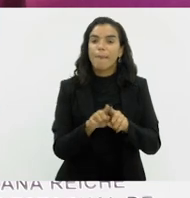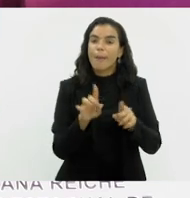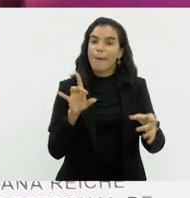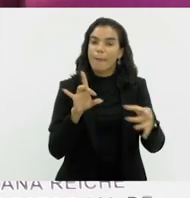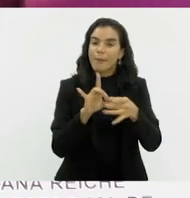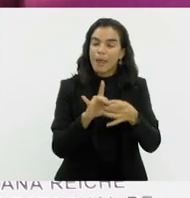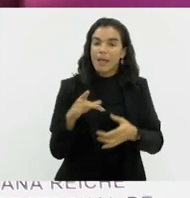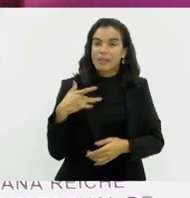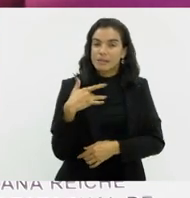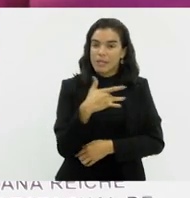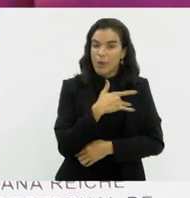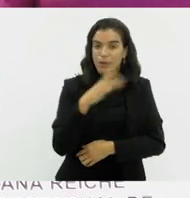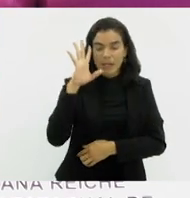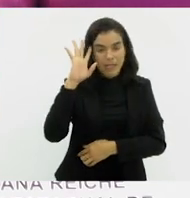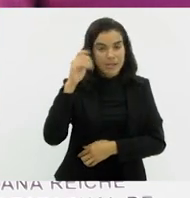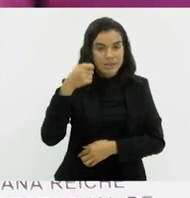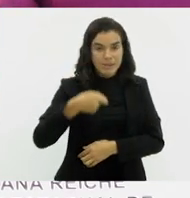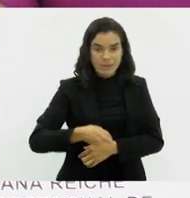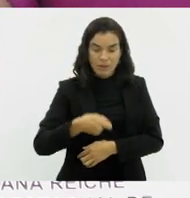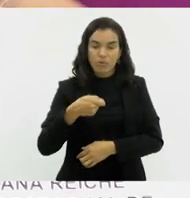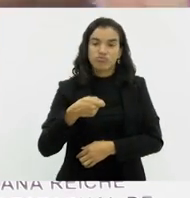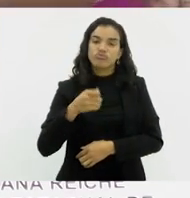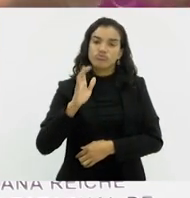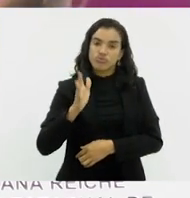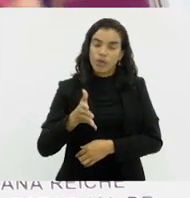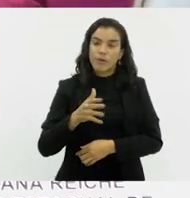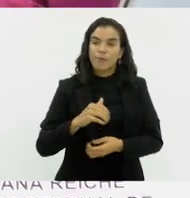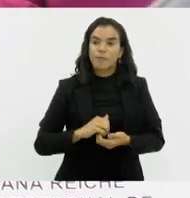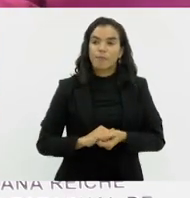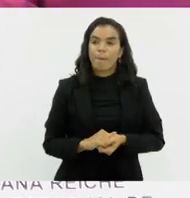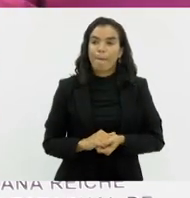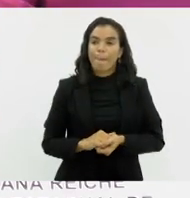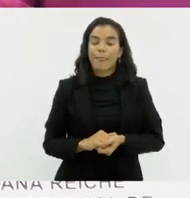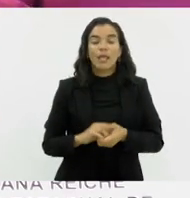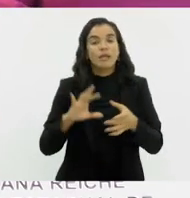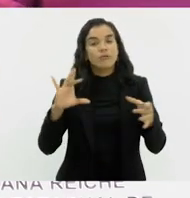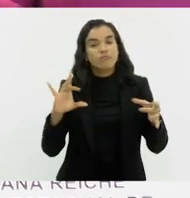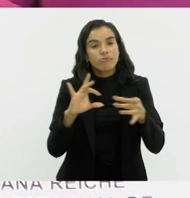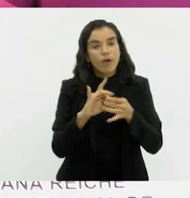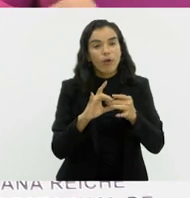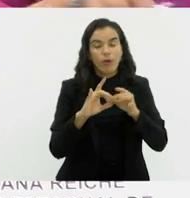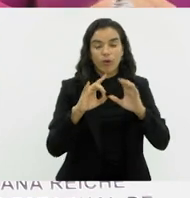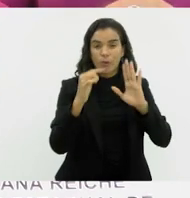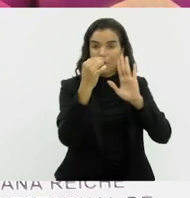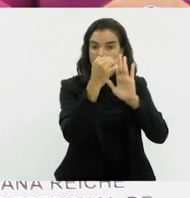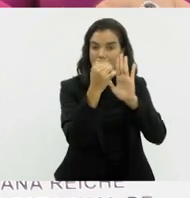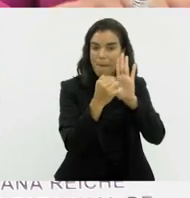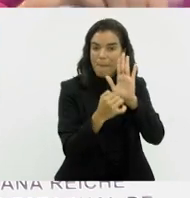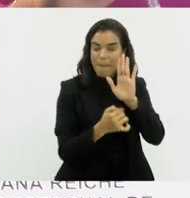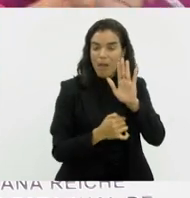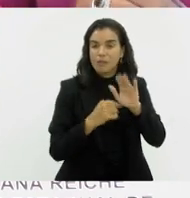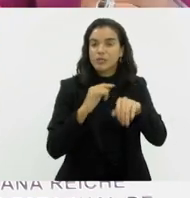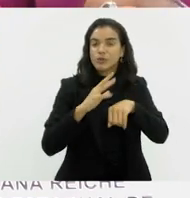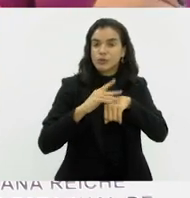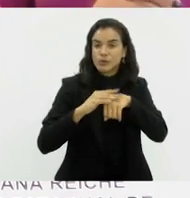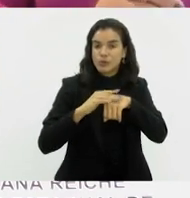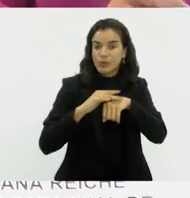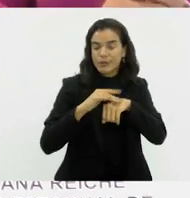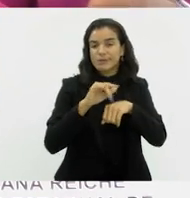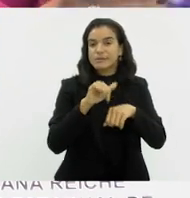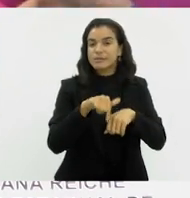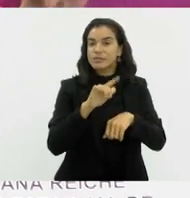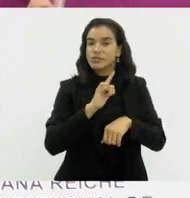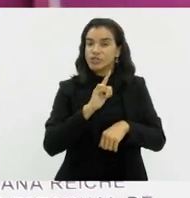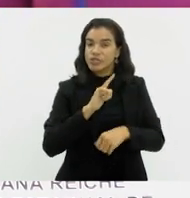saúde prisional, conforme decisão proferida pelo acordo. Então, de acordo com os critérios clínicos e epidemiológicos, constitui-se a indicação de atendimento